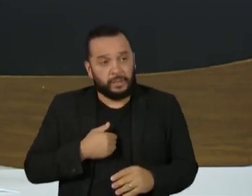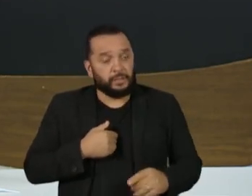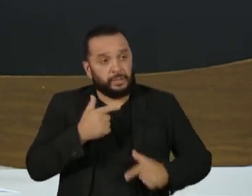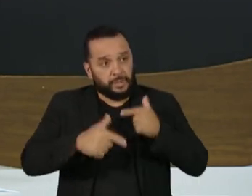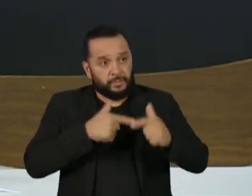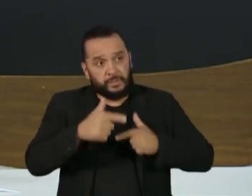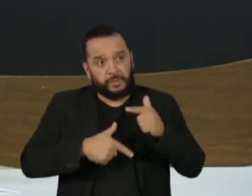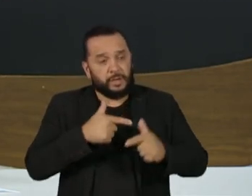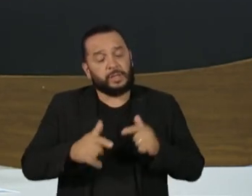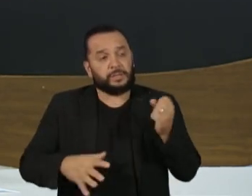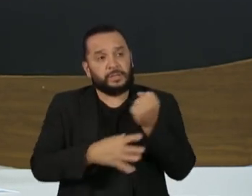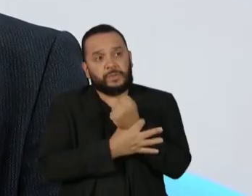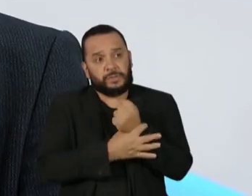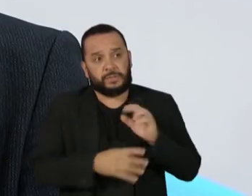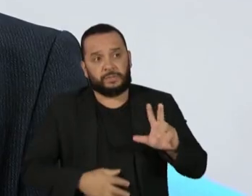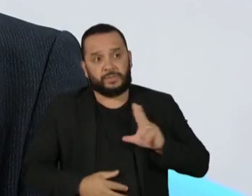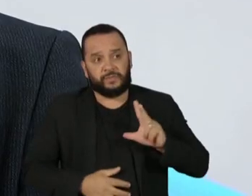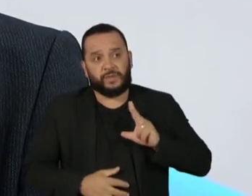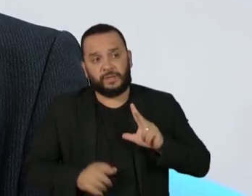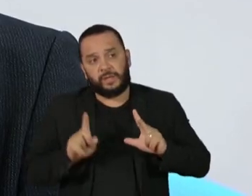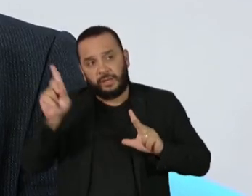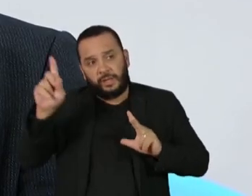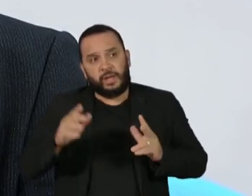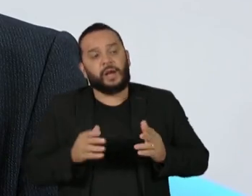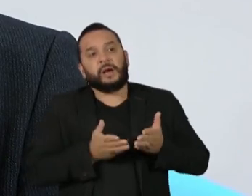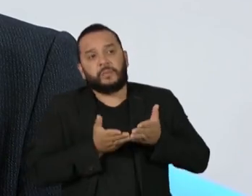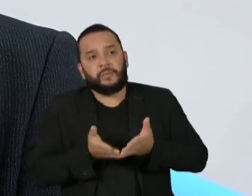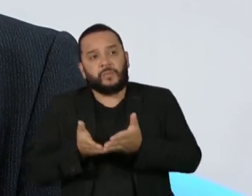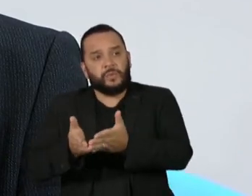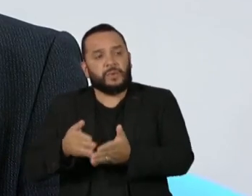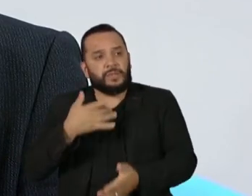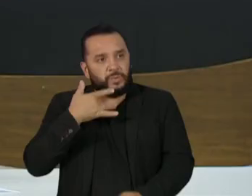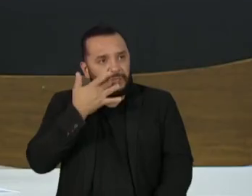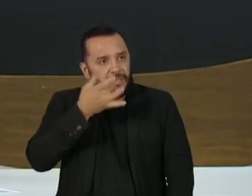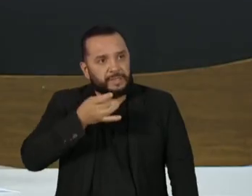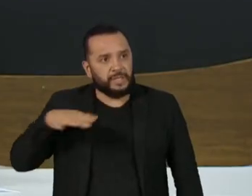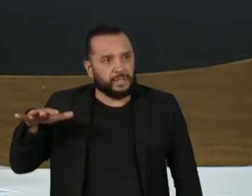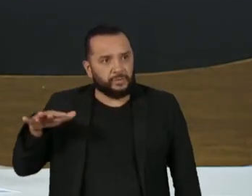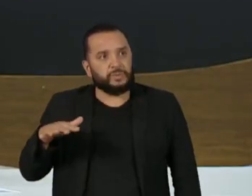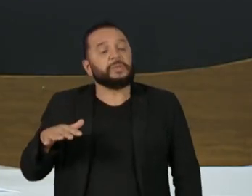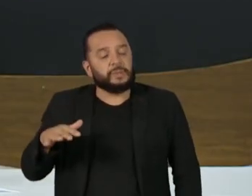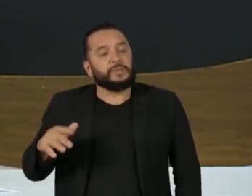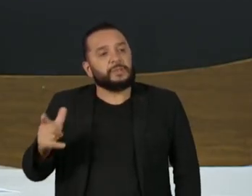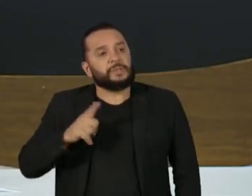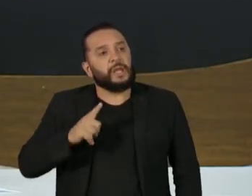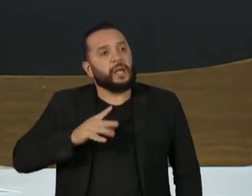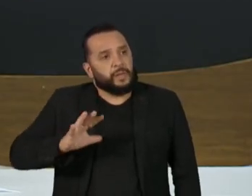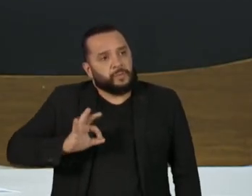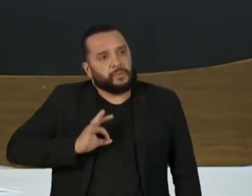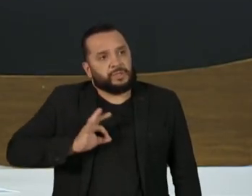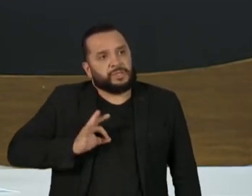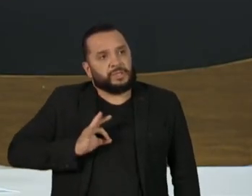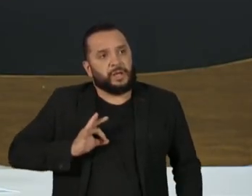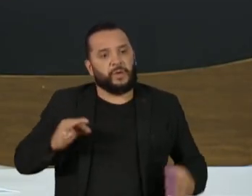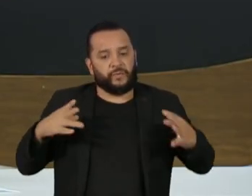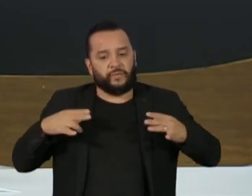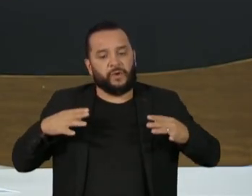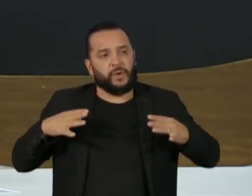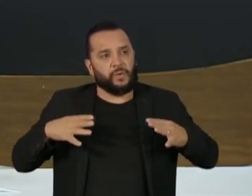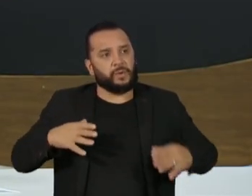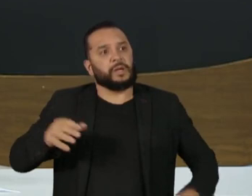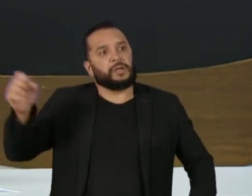privada ali na região do porto de Santos é e que usa policiais de folga nos seus quadros isso